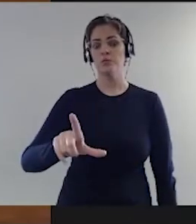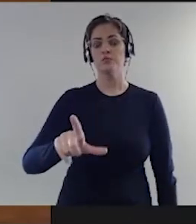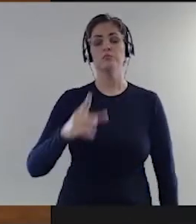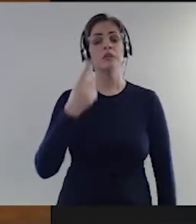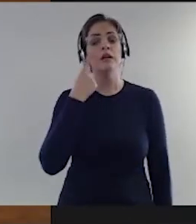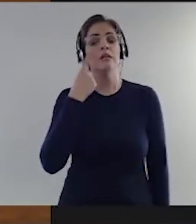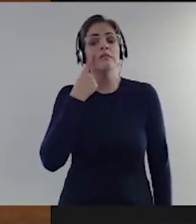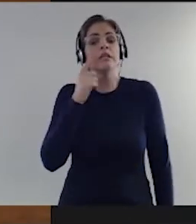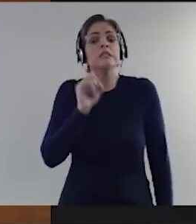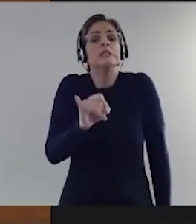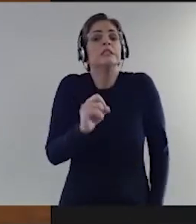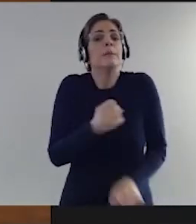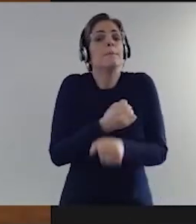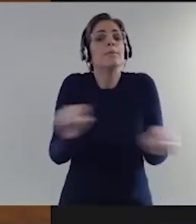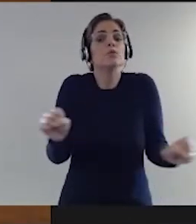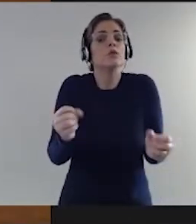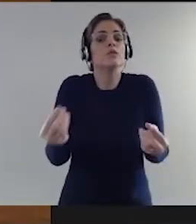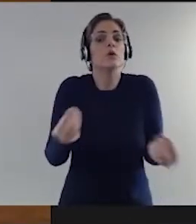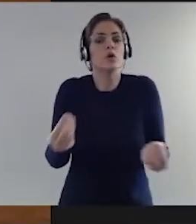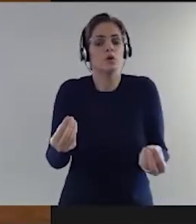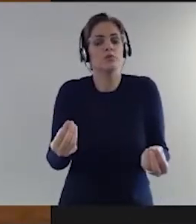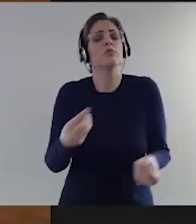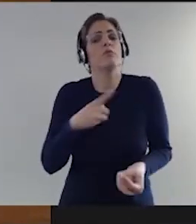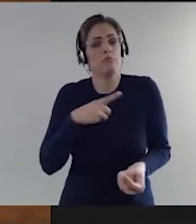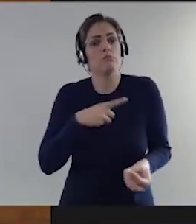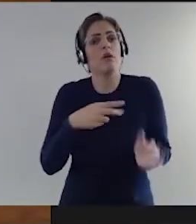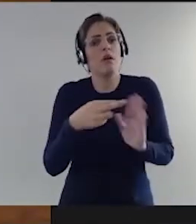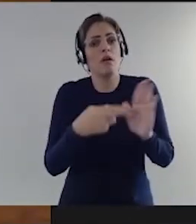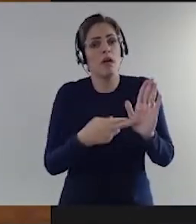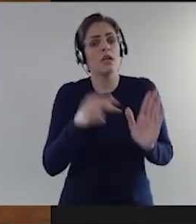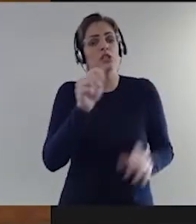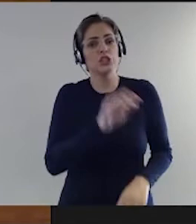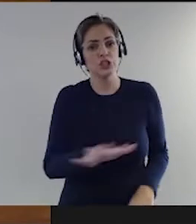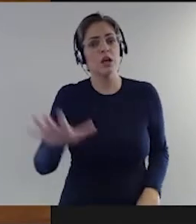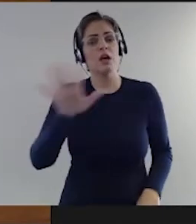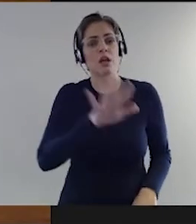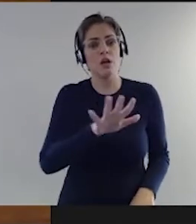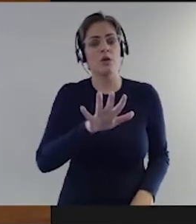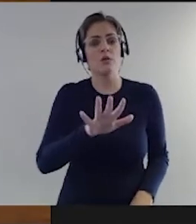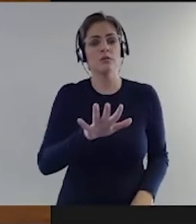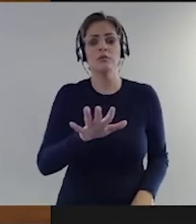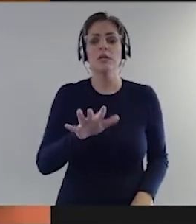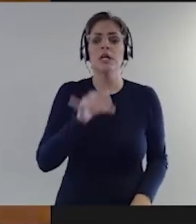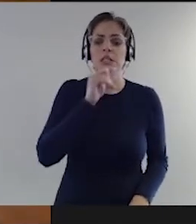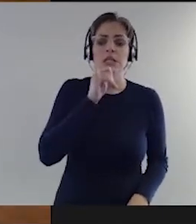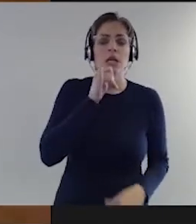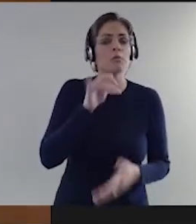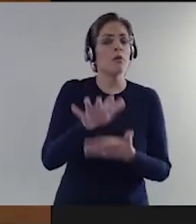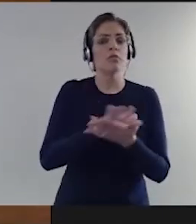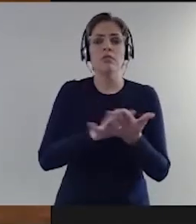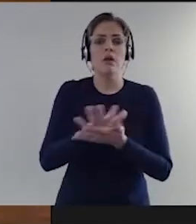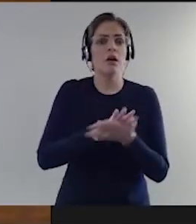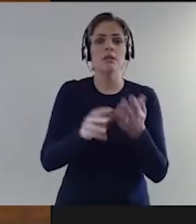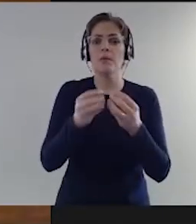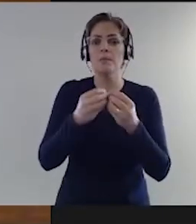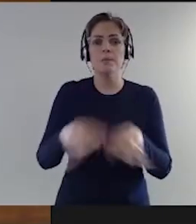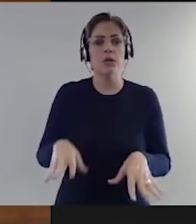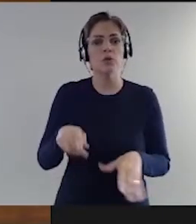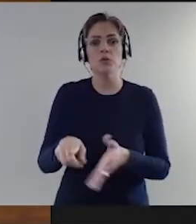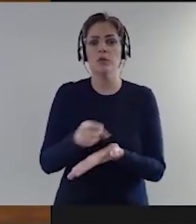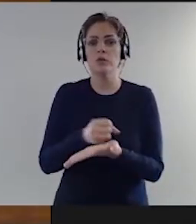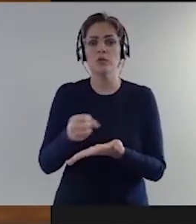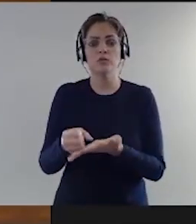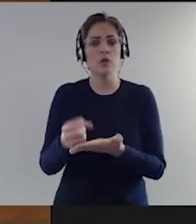a impossibilidade da prestação. E o critério geral, sem prejuízo de contratação em sentido diverso